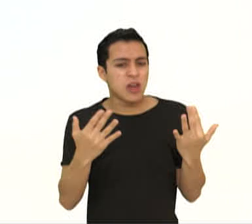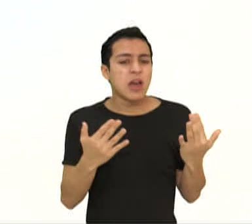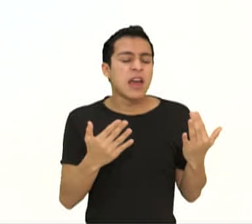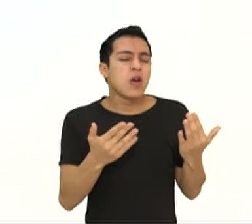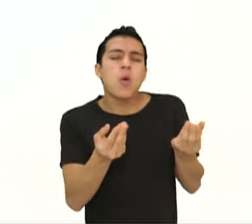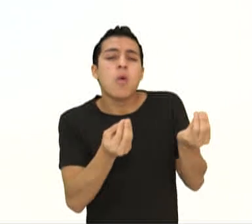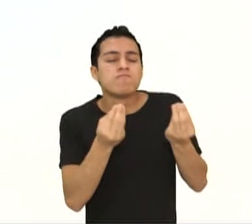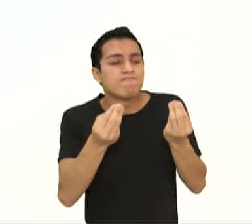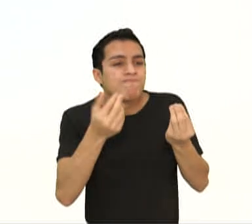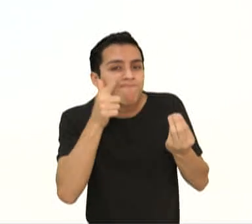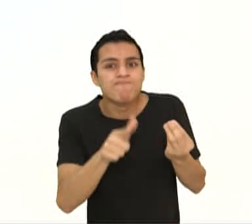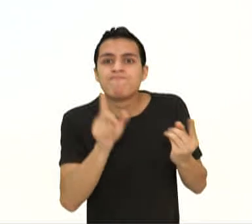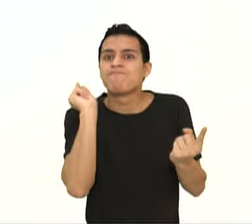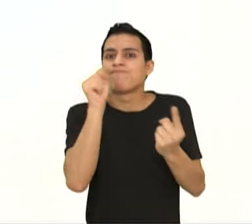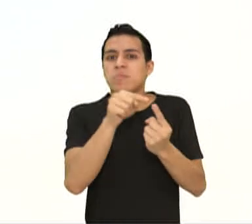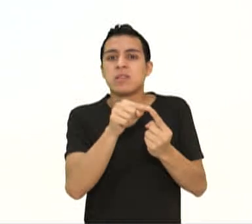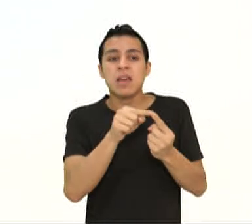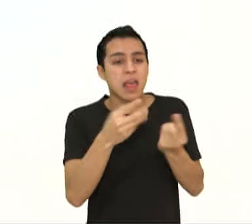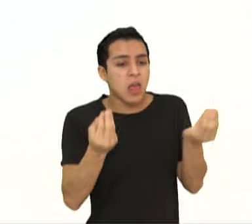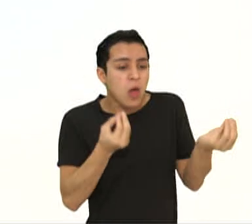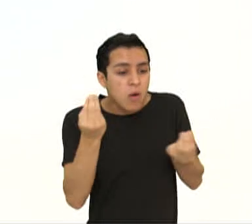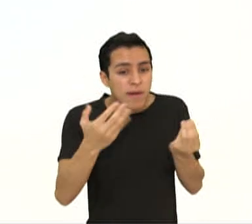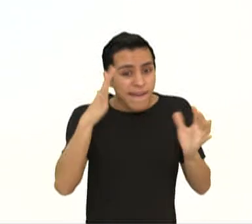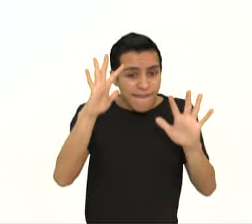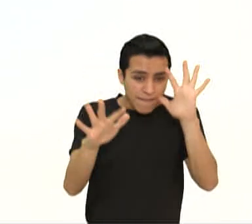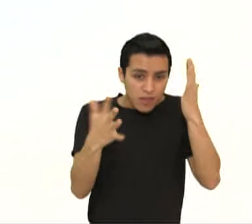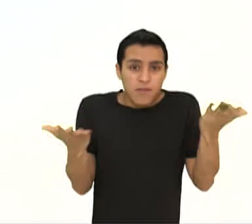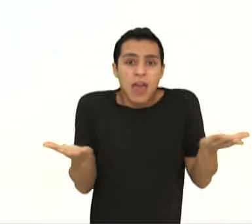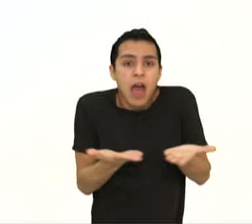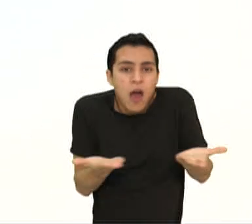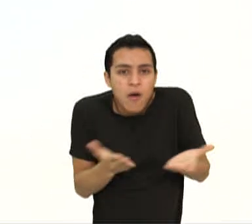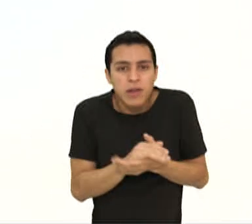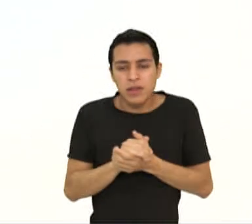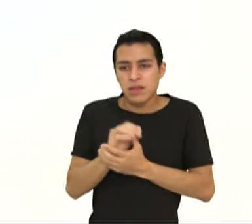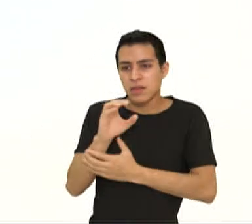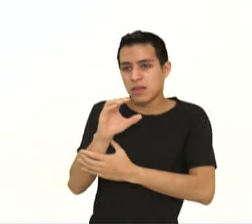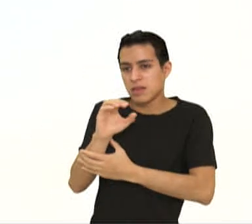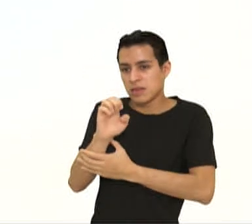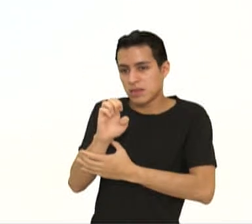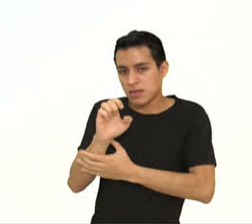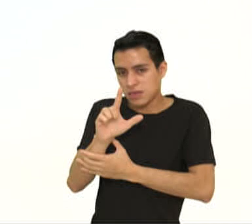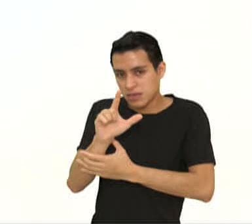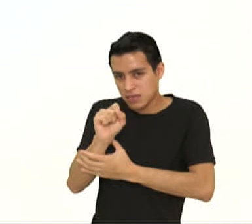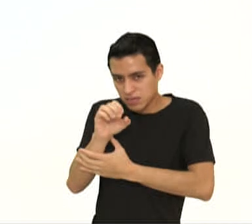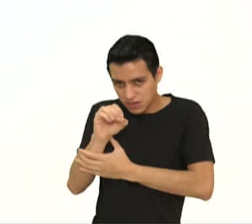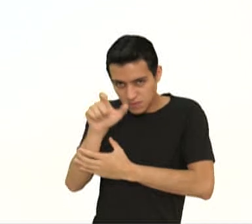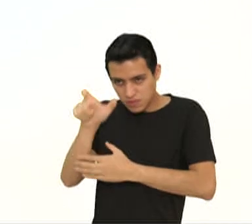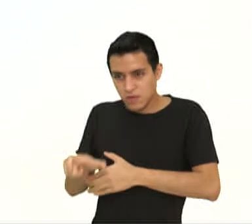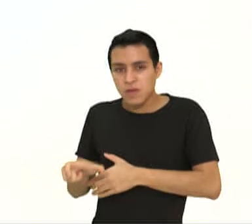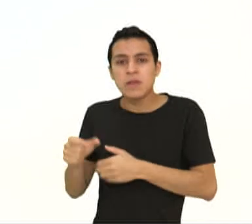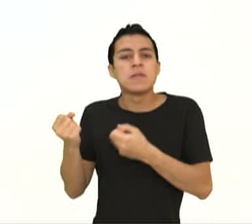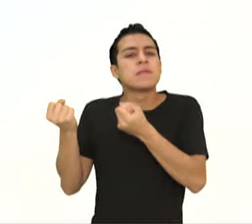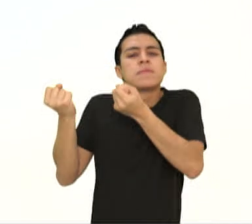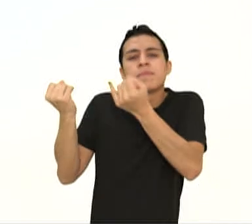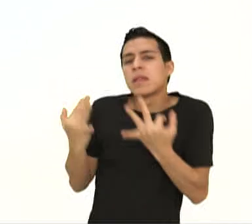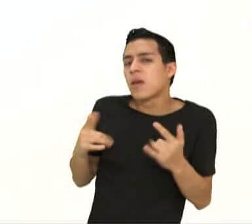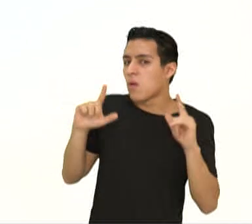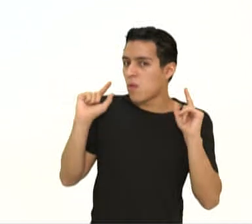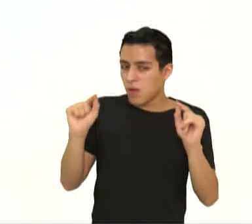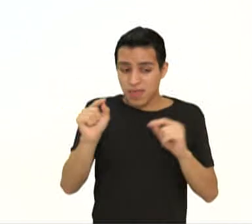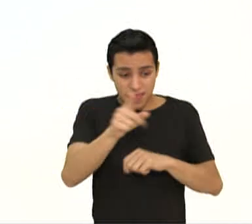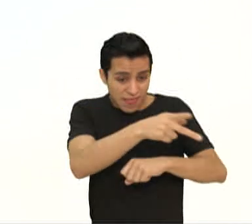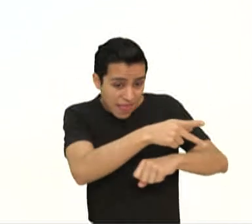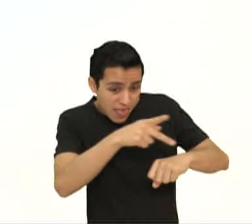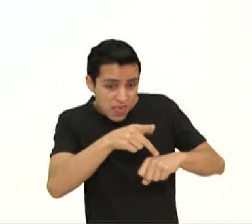adiante, na dependência das decisões do presente. Celso Furtado, por seu turno, dirá que a